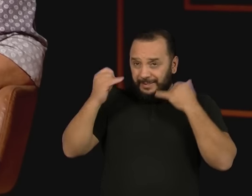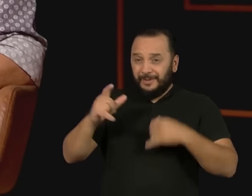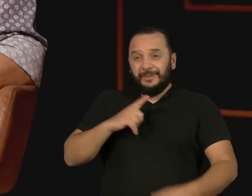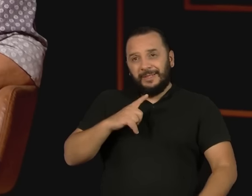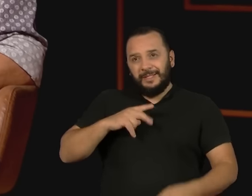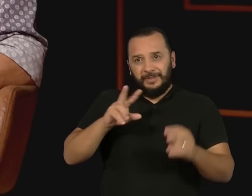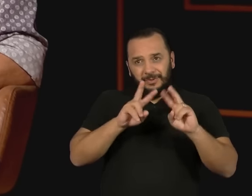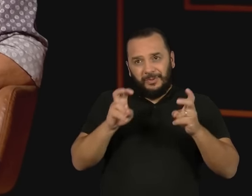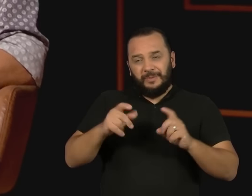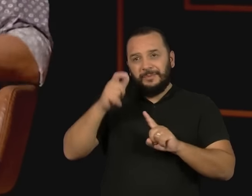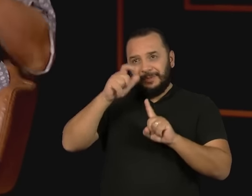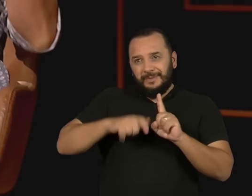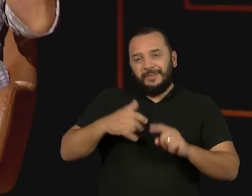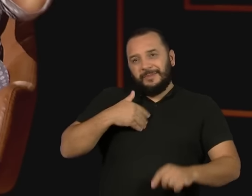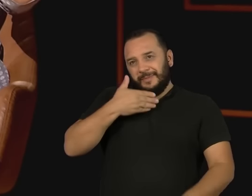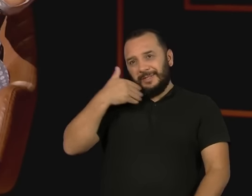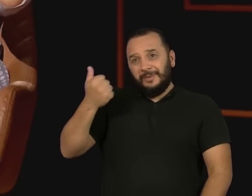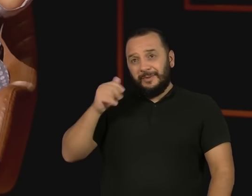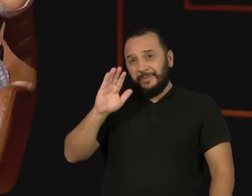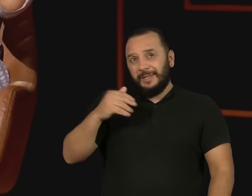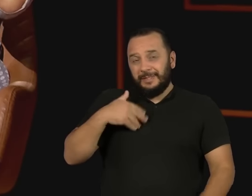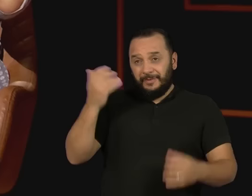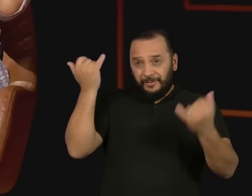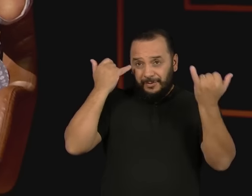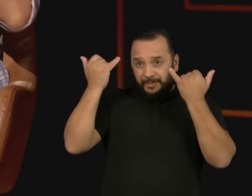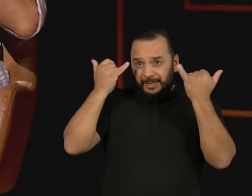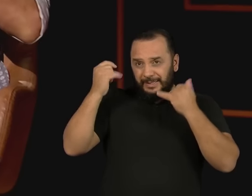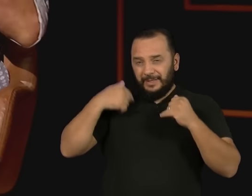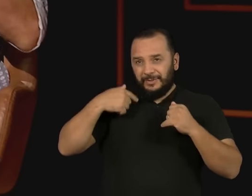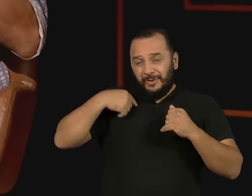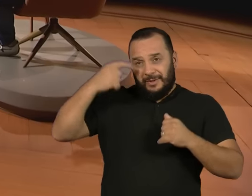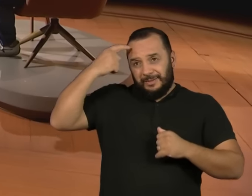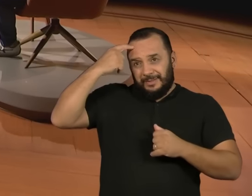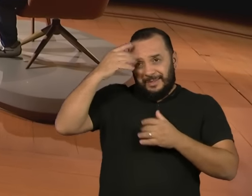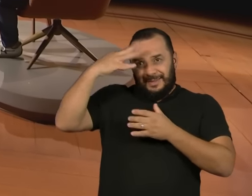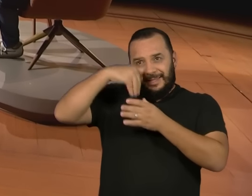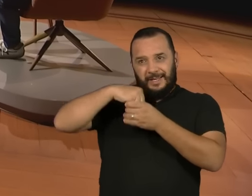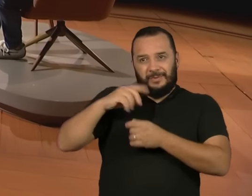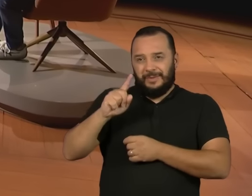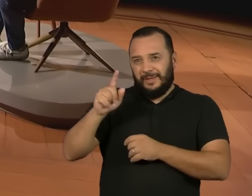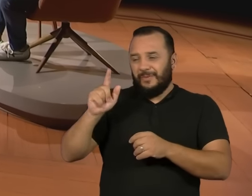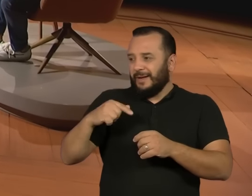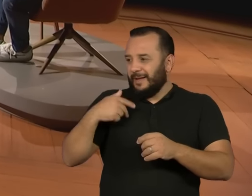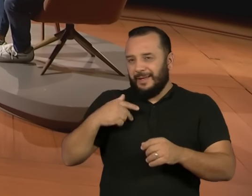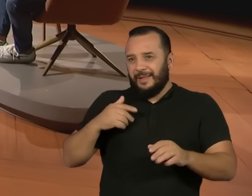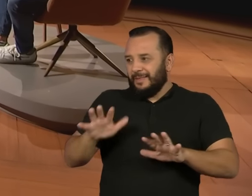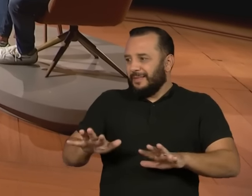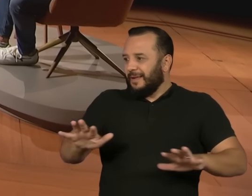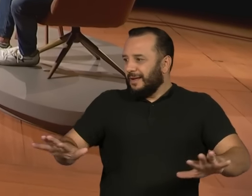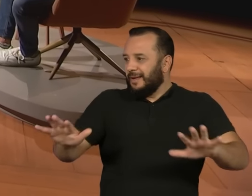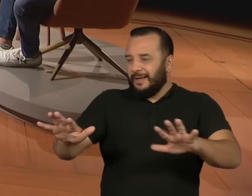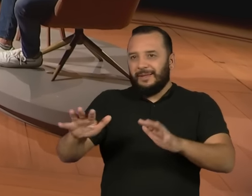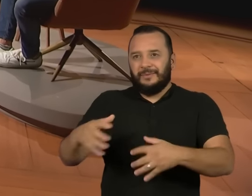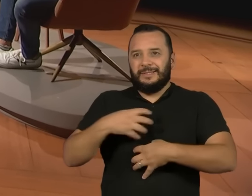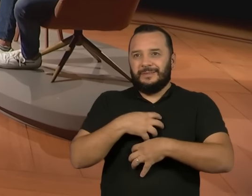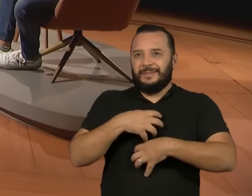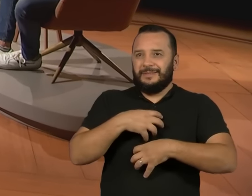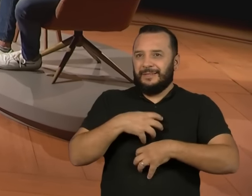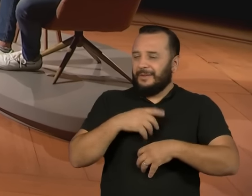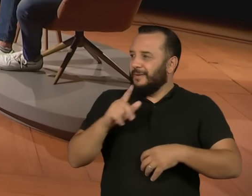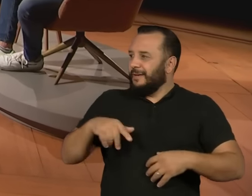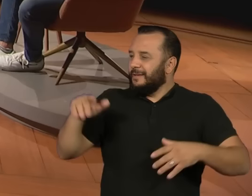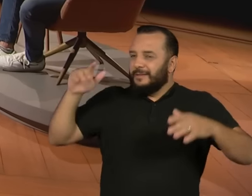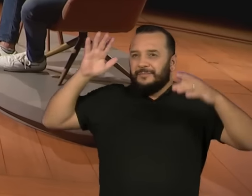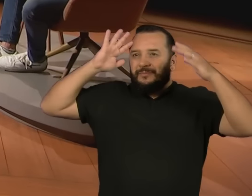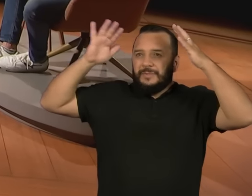sobre o personagem, melhor. Agora, a informação não é só intelectual, né? É táctil, é de sensações, é imaginar o que